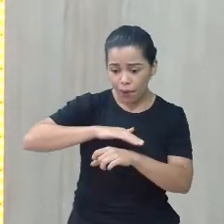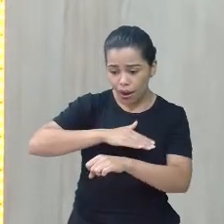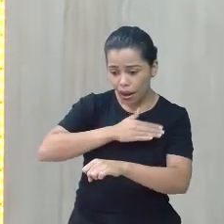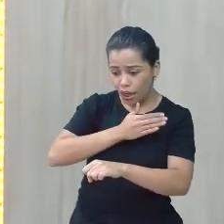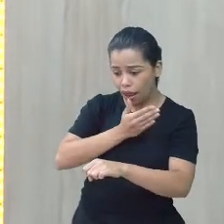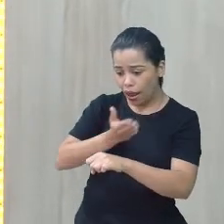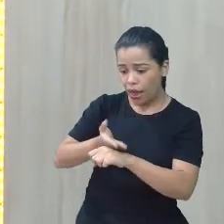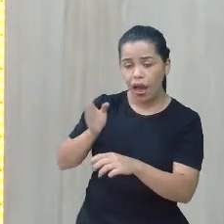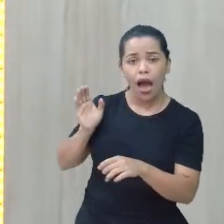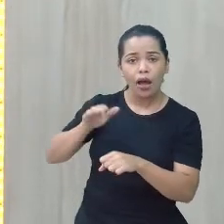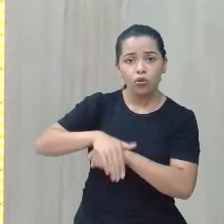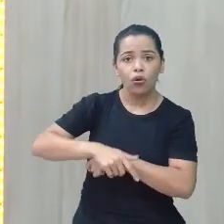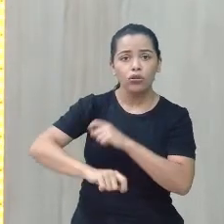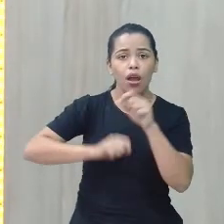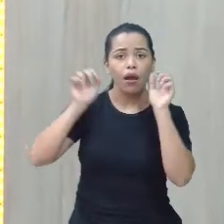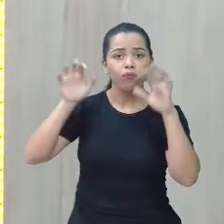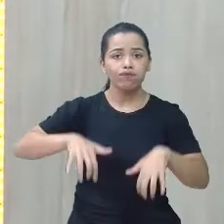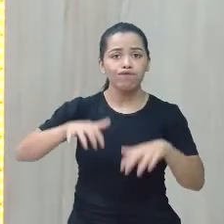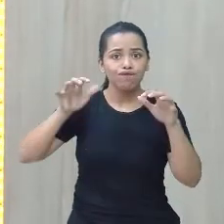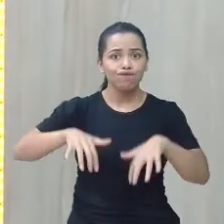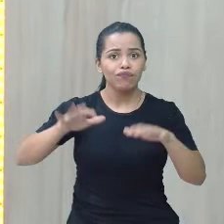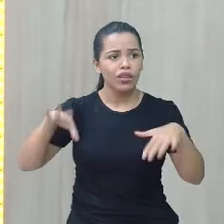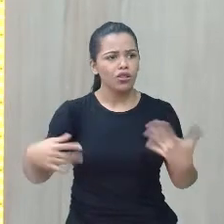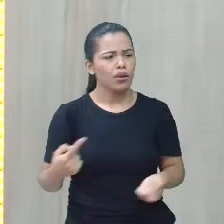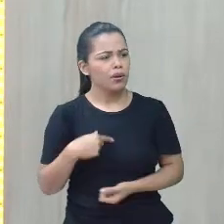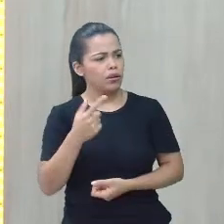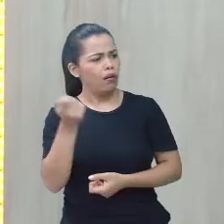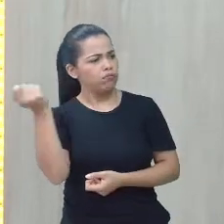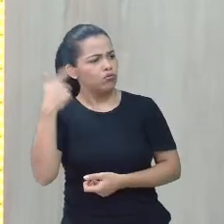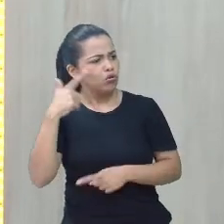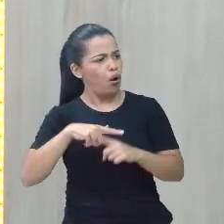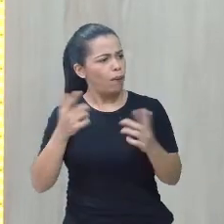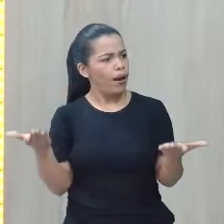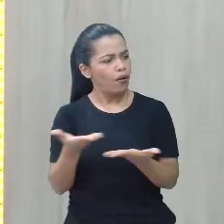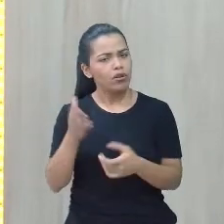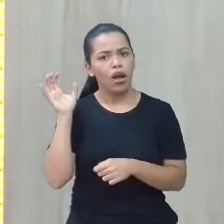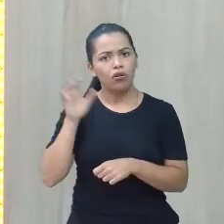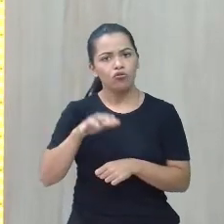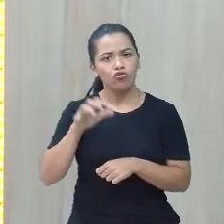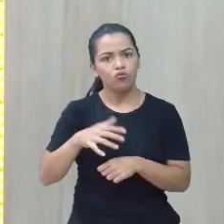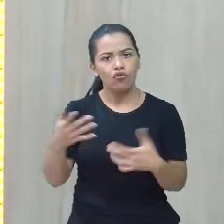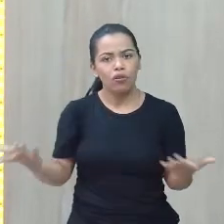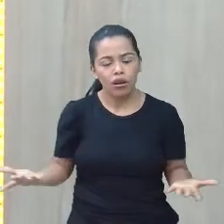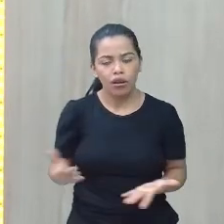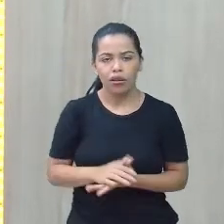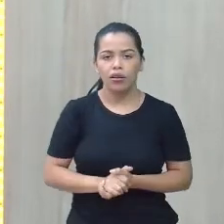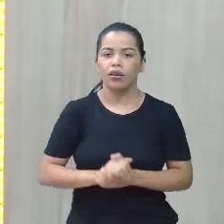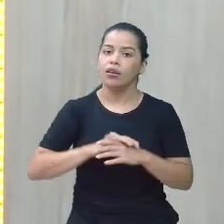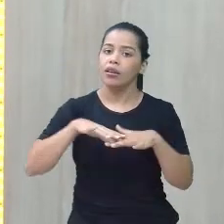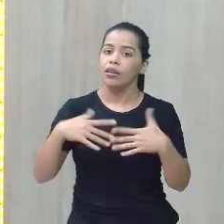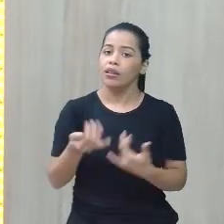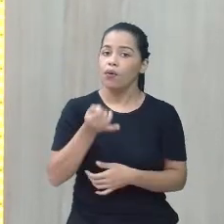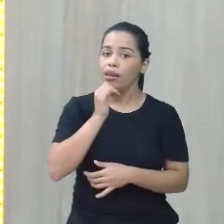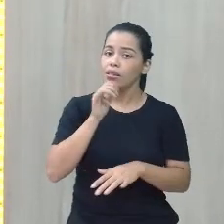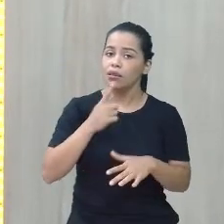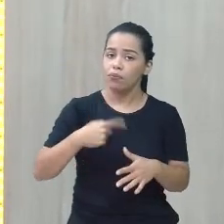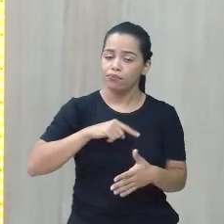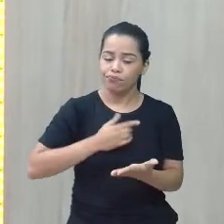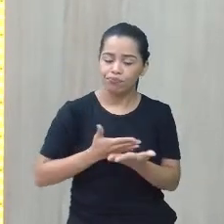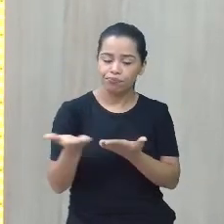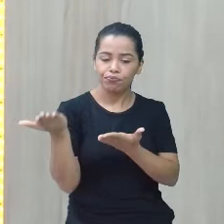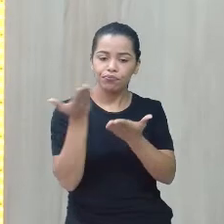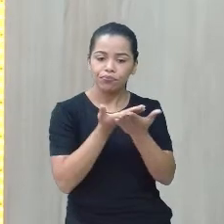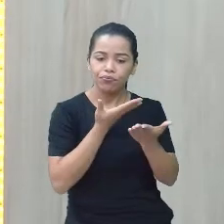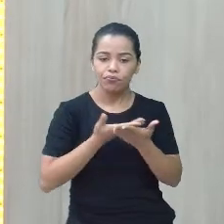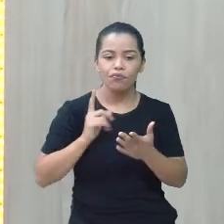até agora? Então, nesse caso específico, que é um exemplo que normalmente a gente começa uma aula para trazer essa noção de chance,